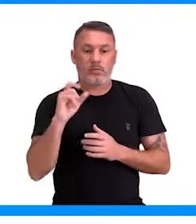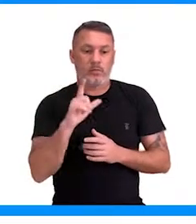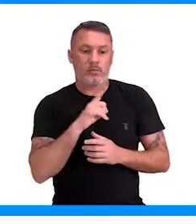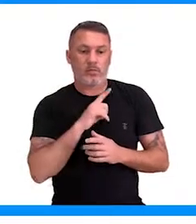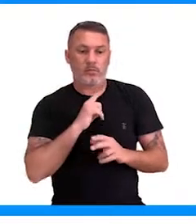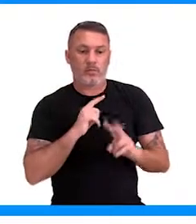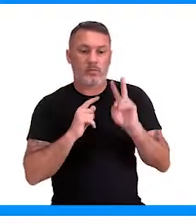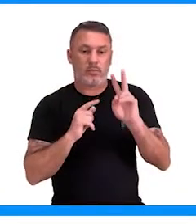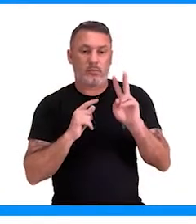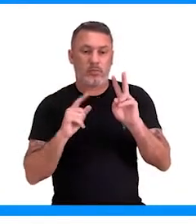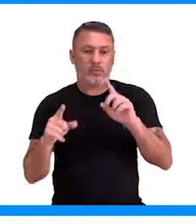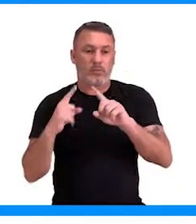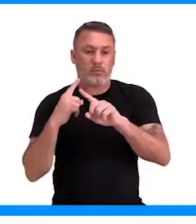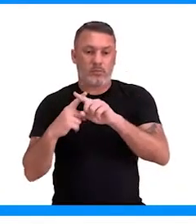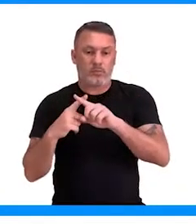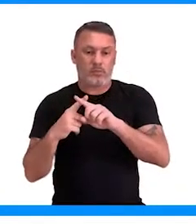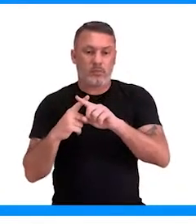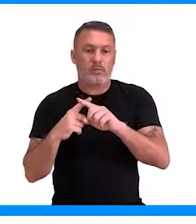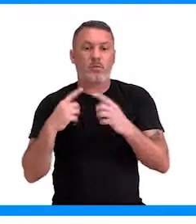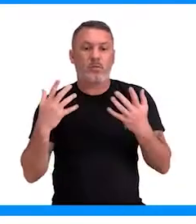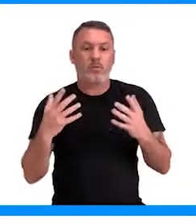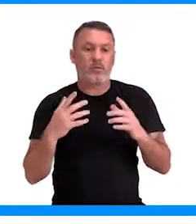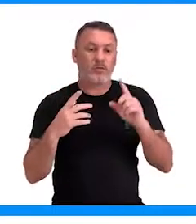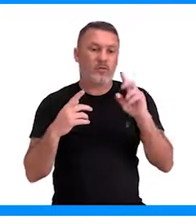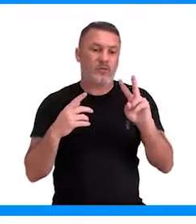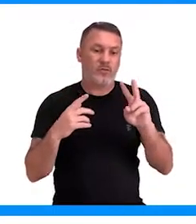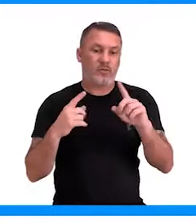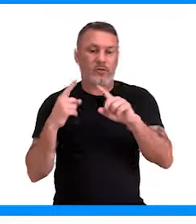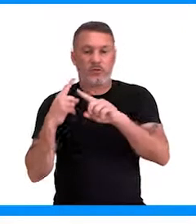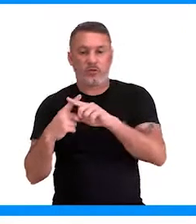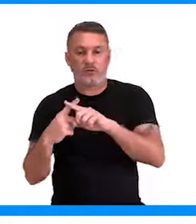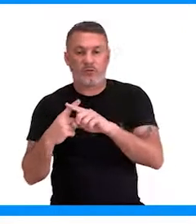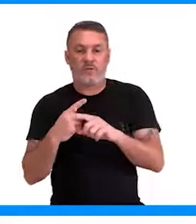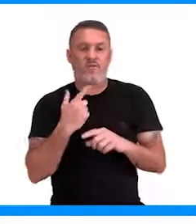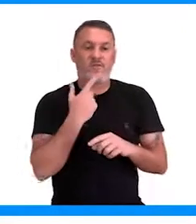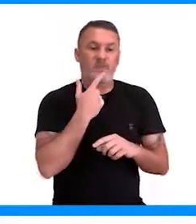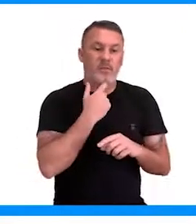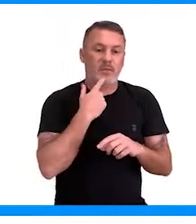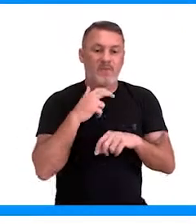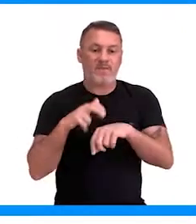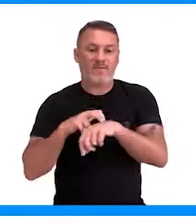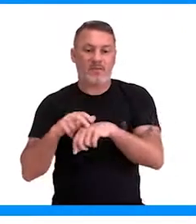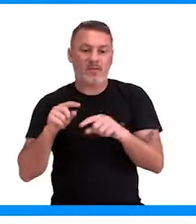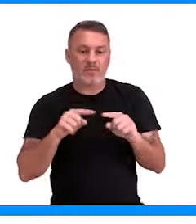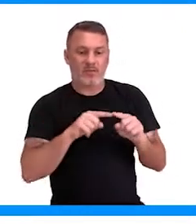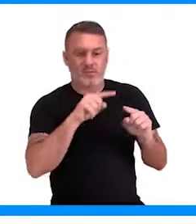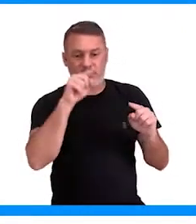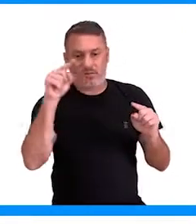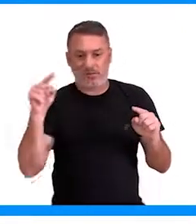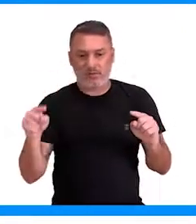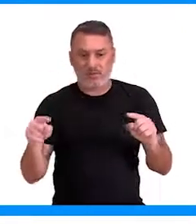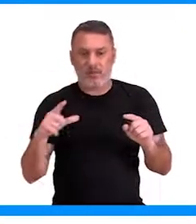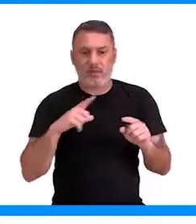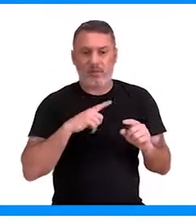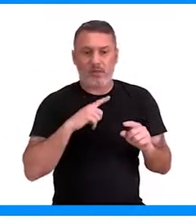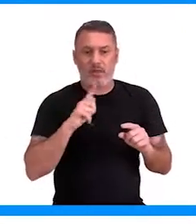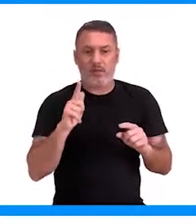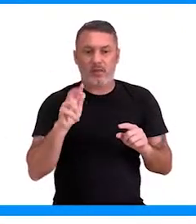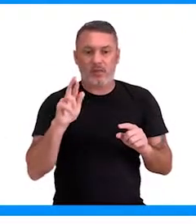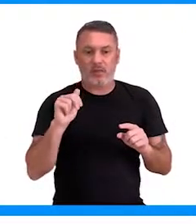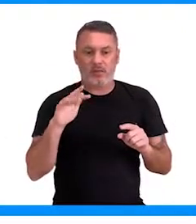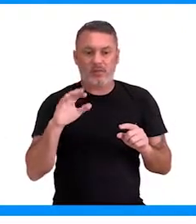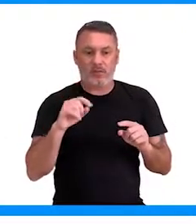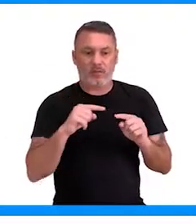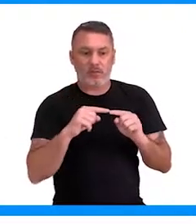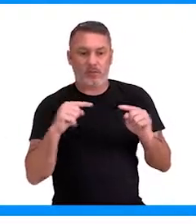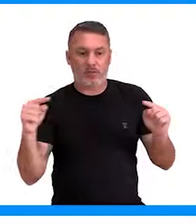vetorial dela em parte x vermelha e parte y em verde, ao longo desse gráfico todinho